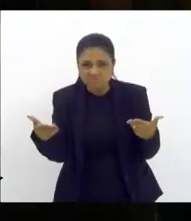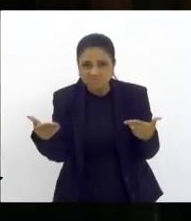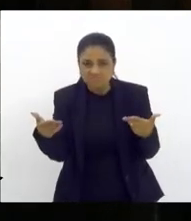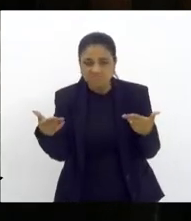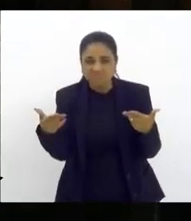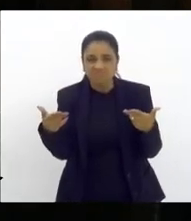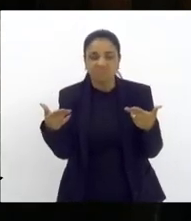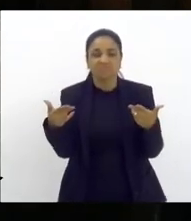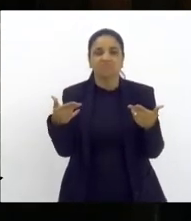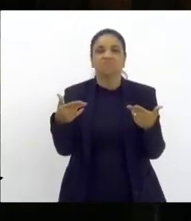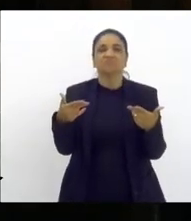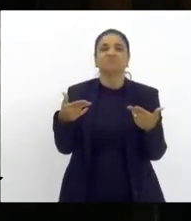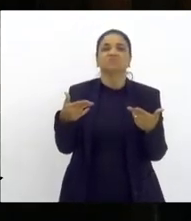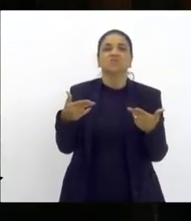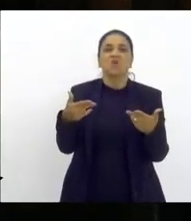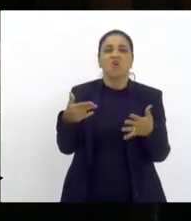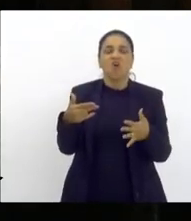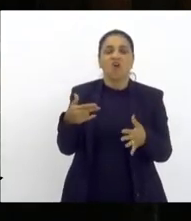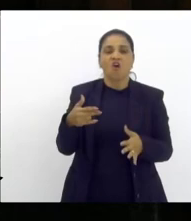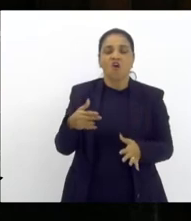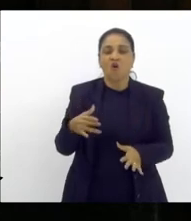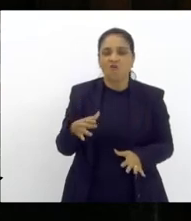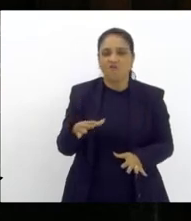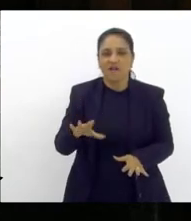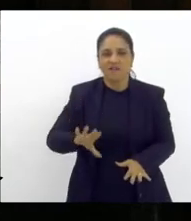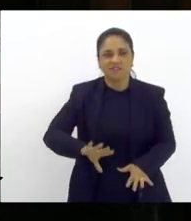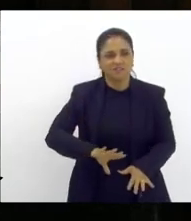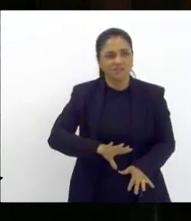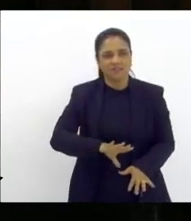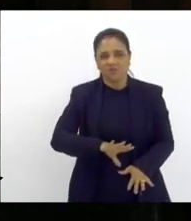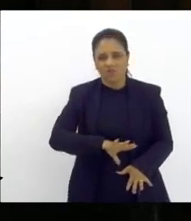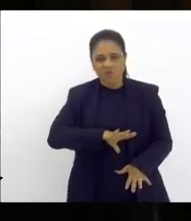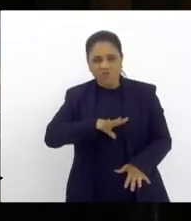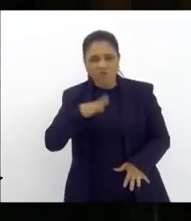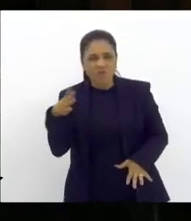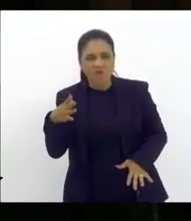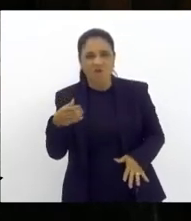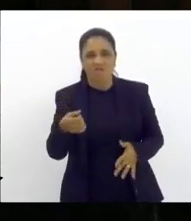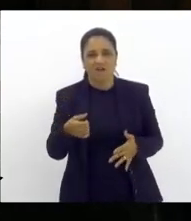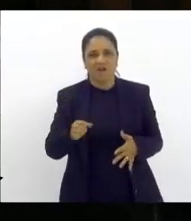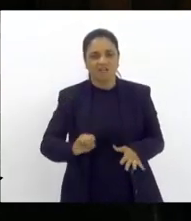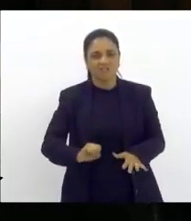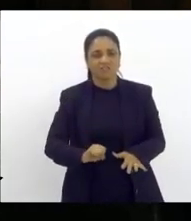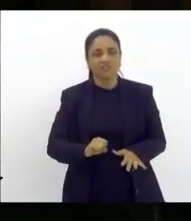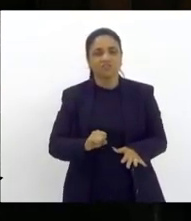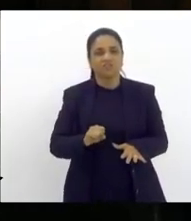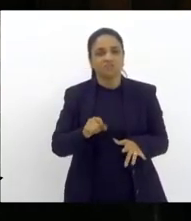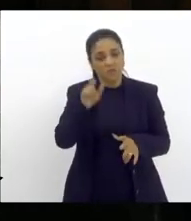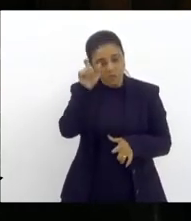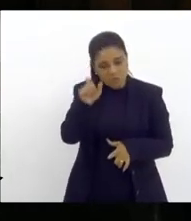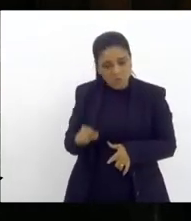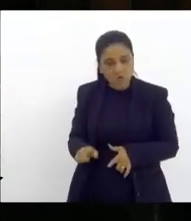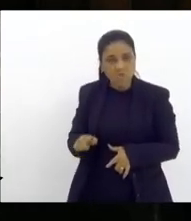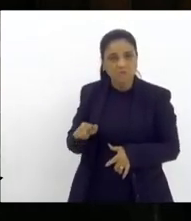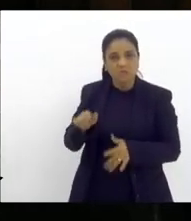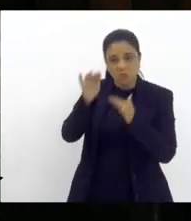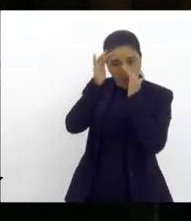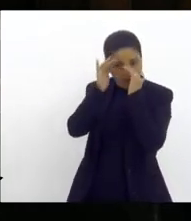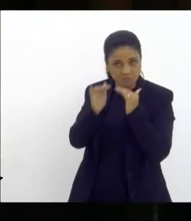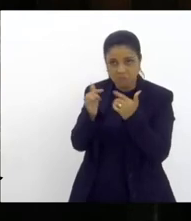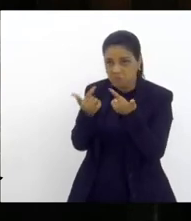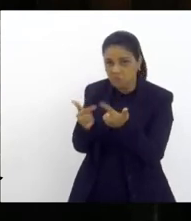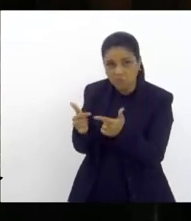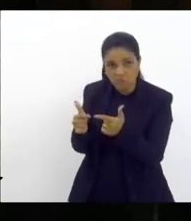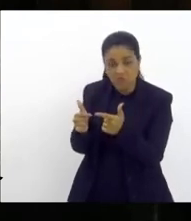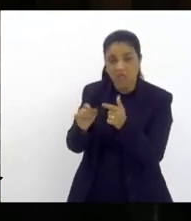num gesto de covardia num gesto de indelicadeza de deselegância com os autores originais do projeto Porque